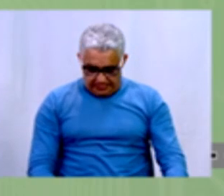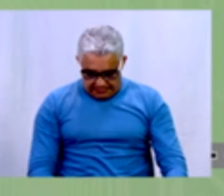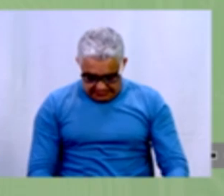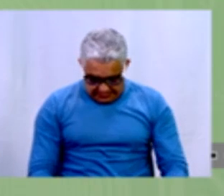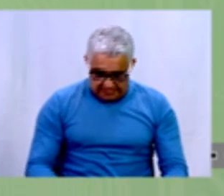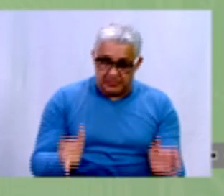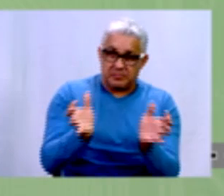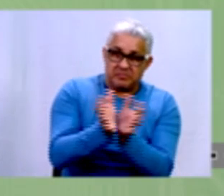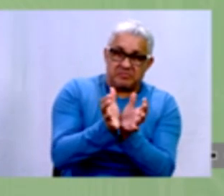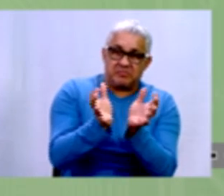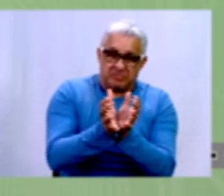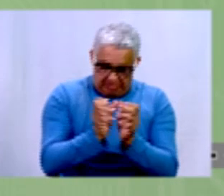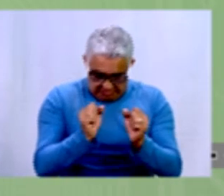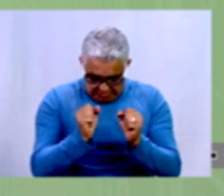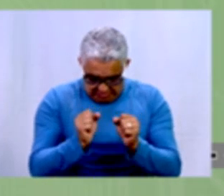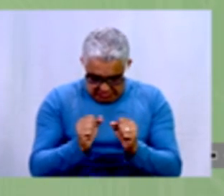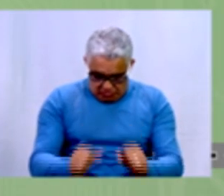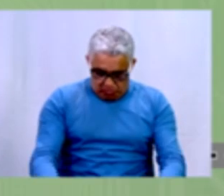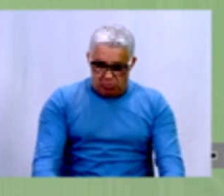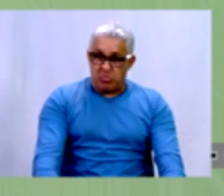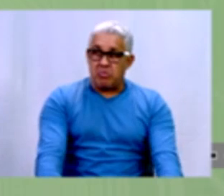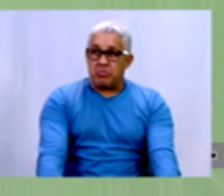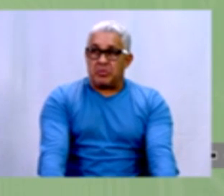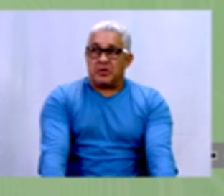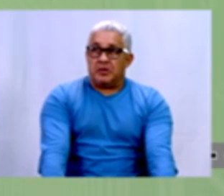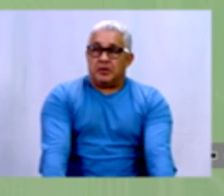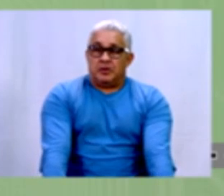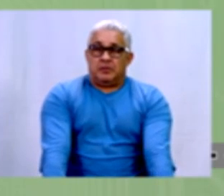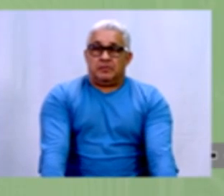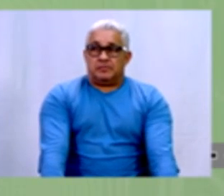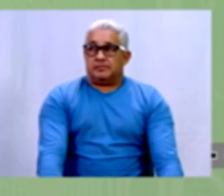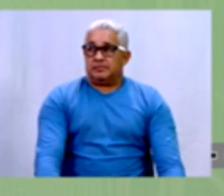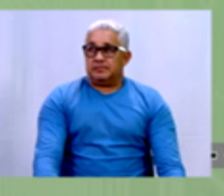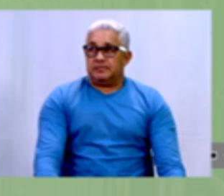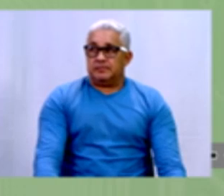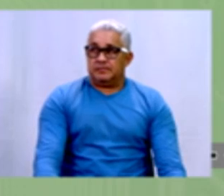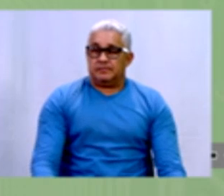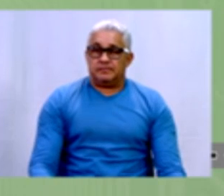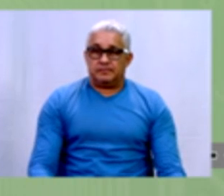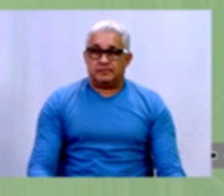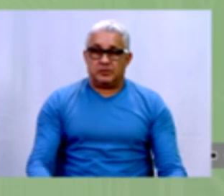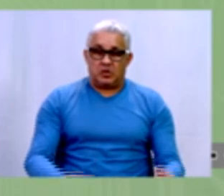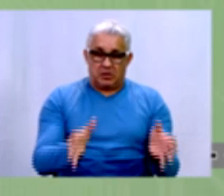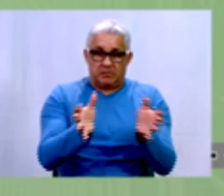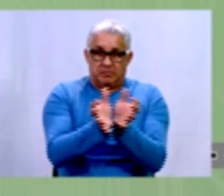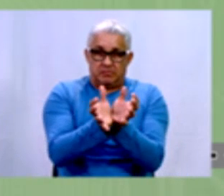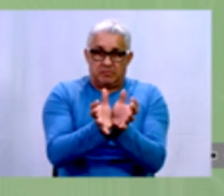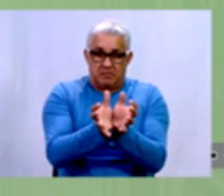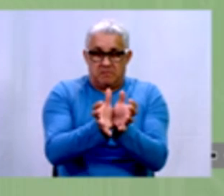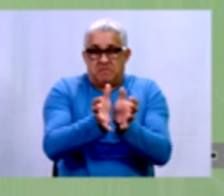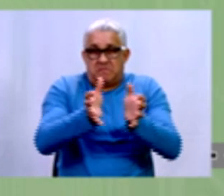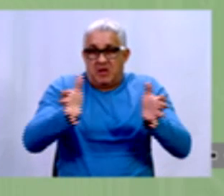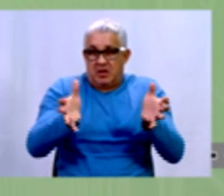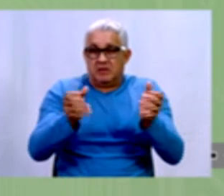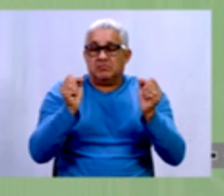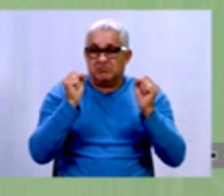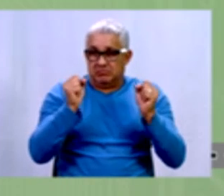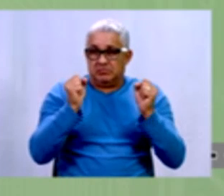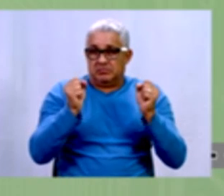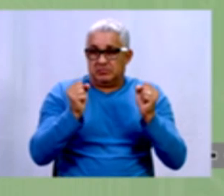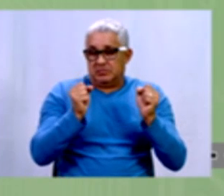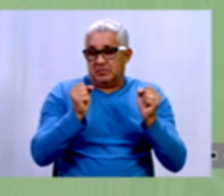pode variar, não necessariamente ela pode ficar em tamanhos maiores, tá? Podemos envolver